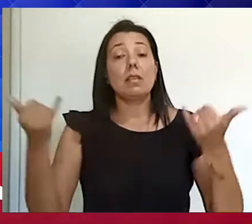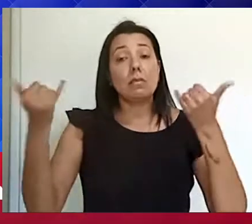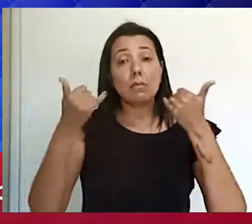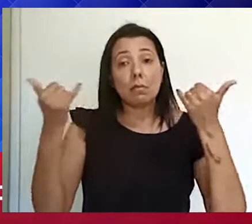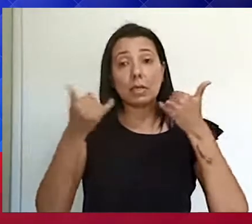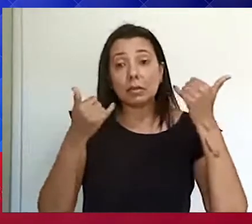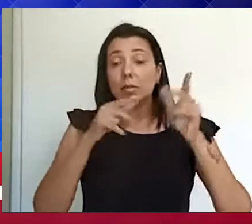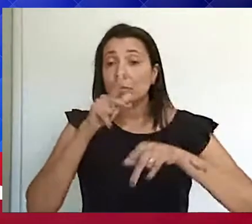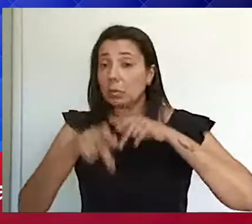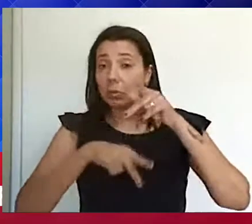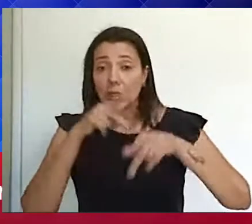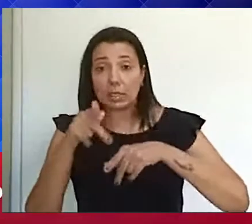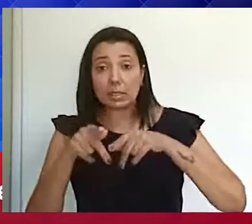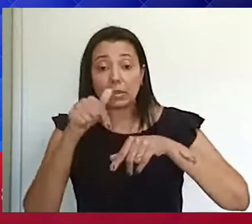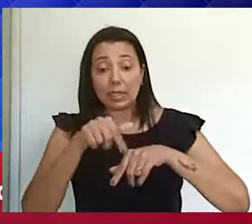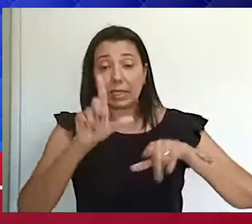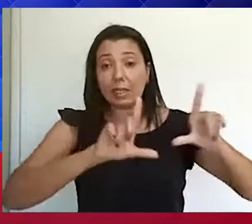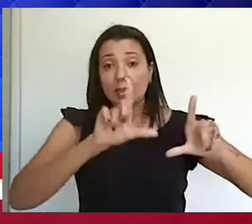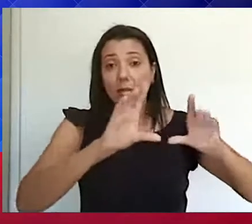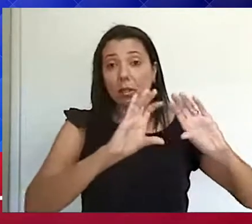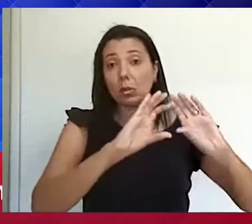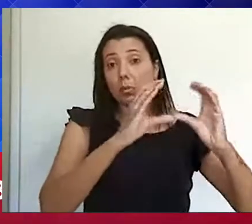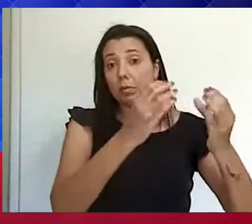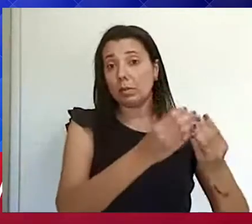através aqui da TV comunitária.